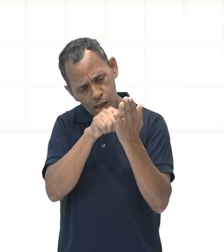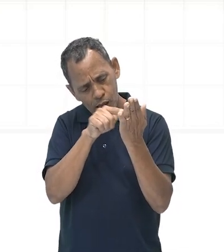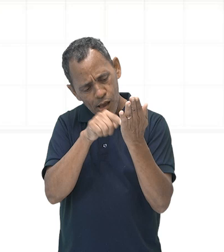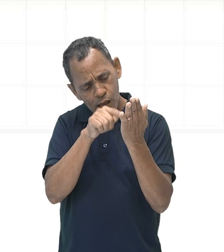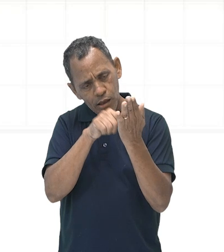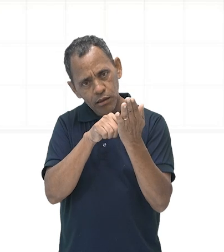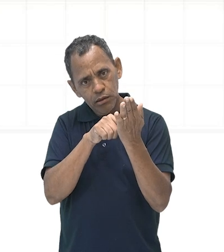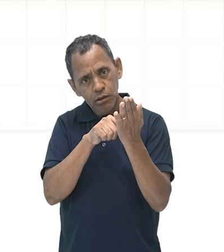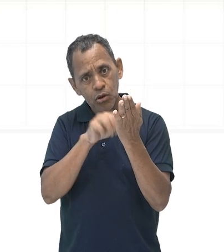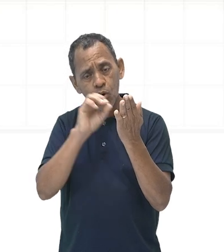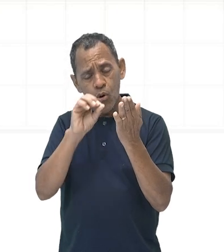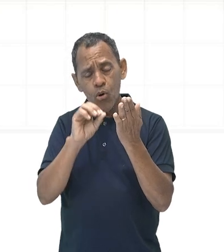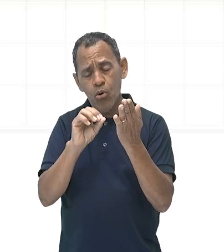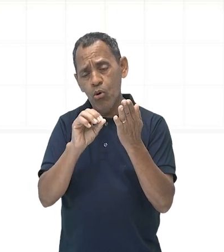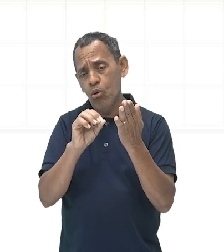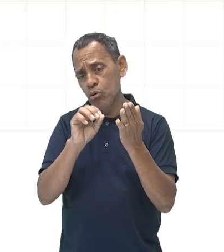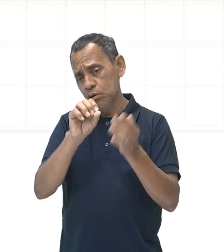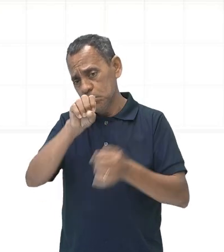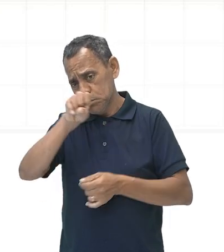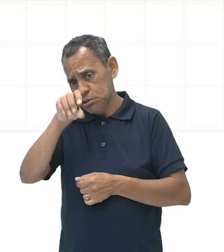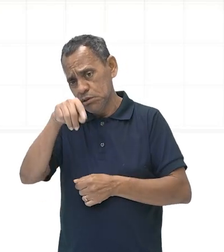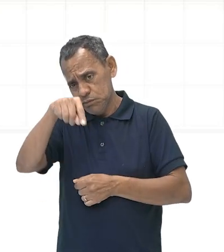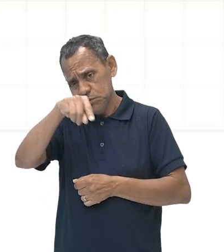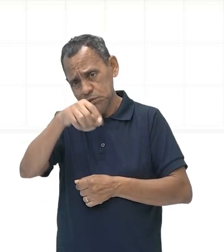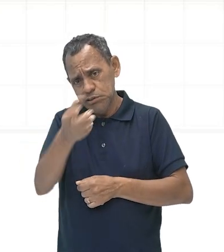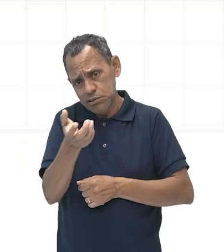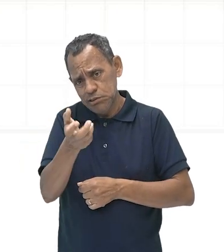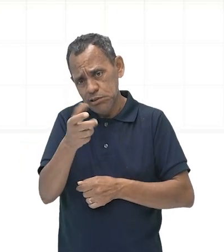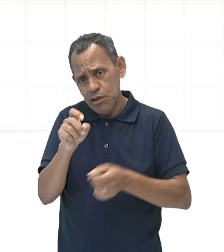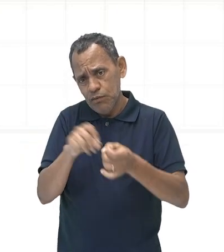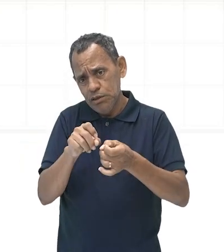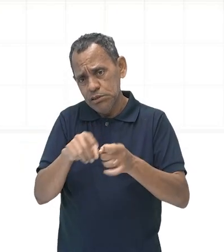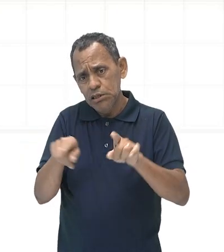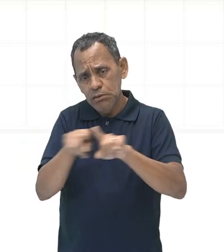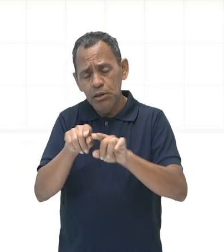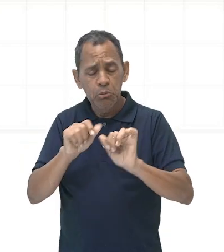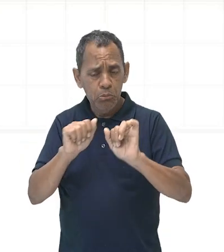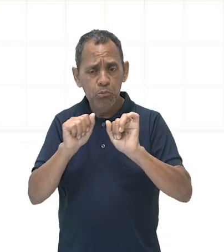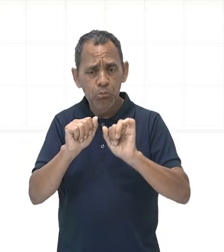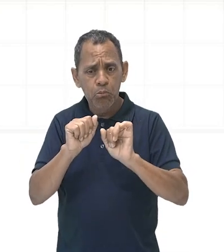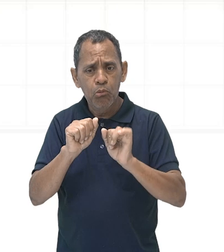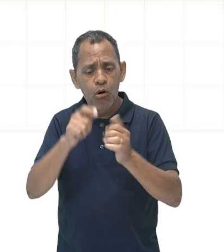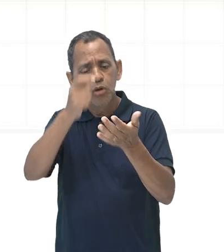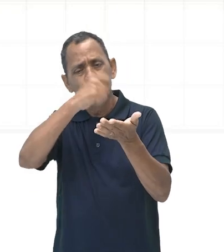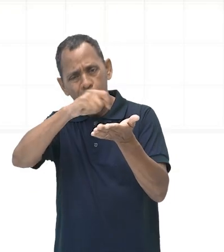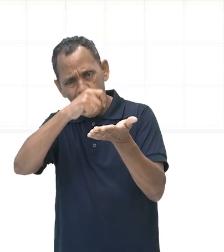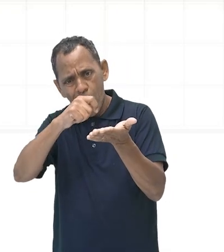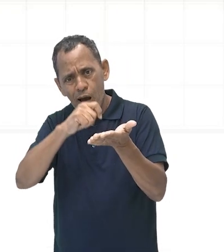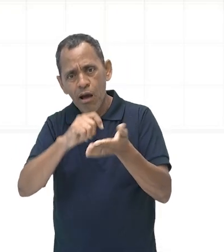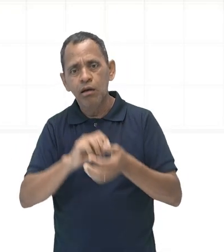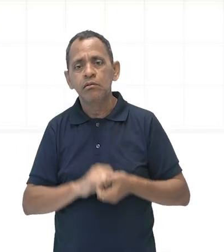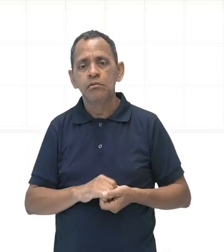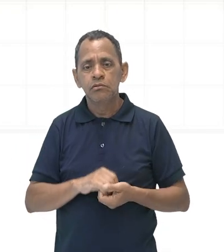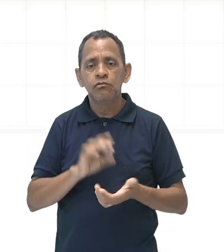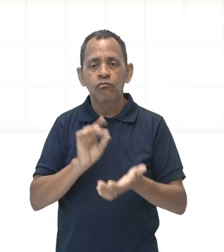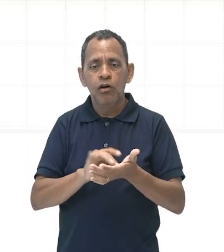ou se você quiser fazer também, não tem problema, né? Mas fazendo essa multiplicação, vai dar